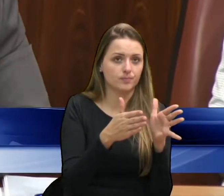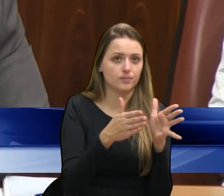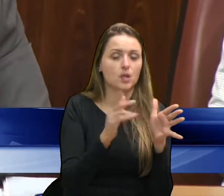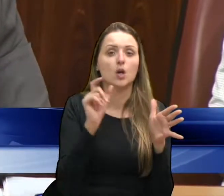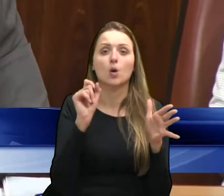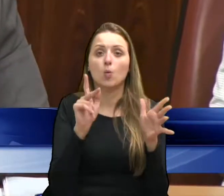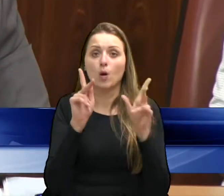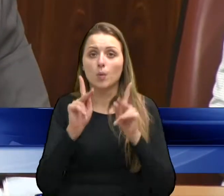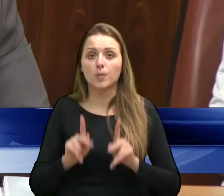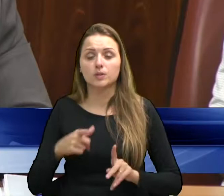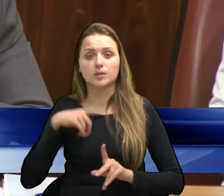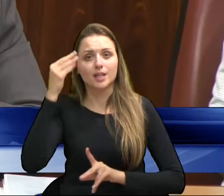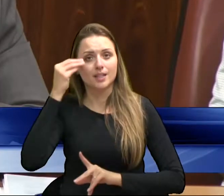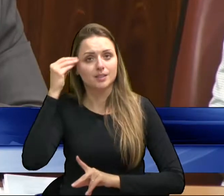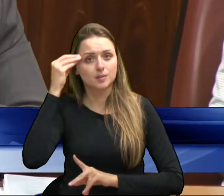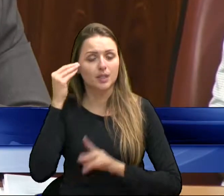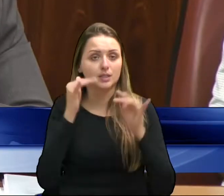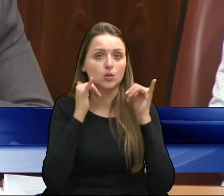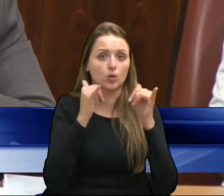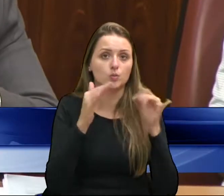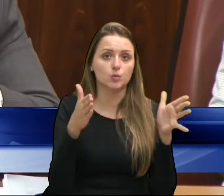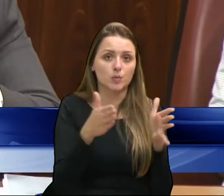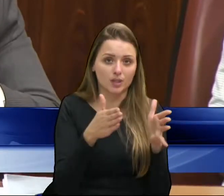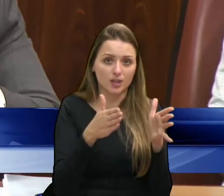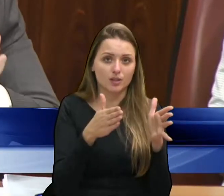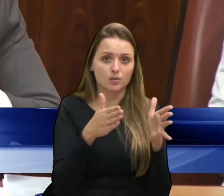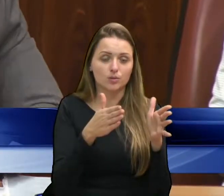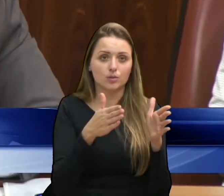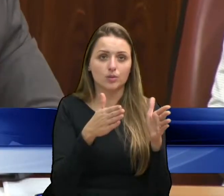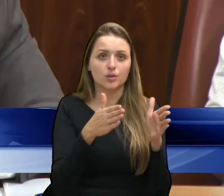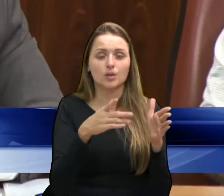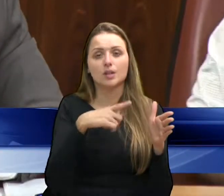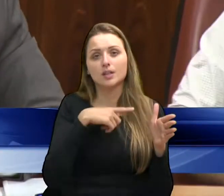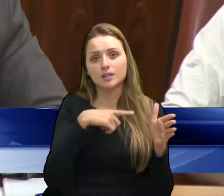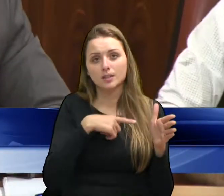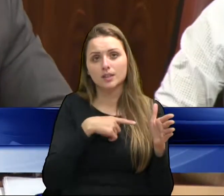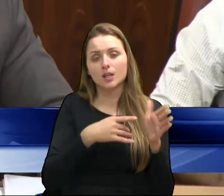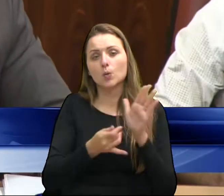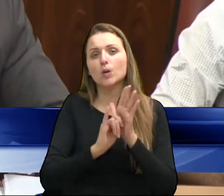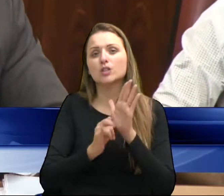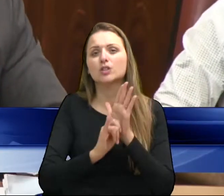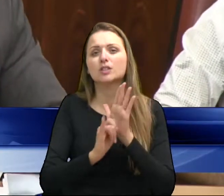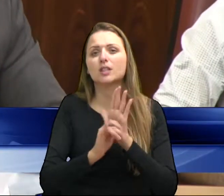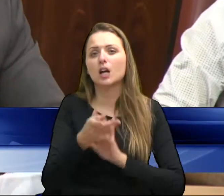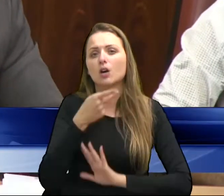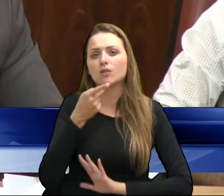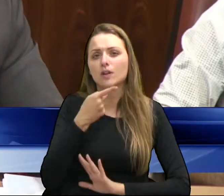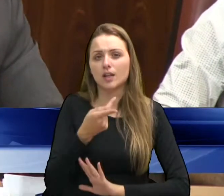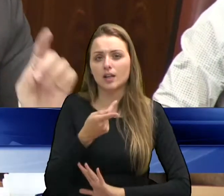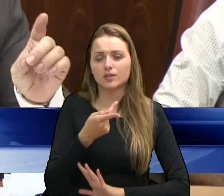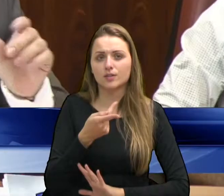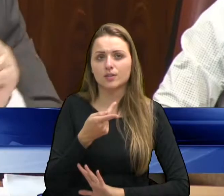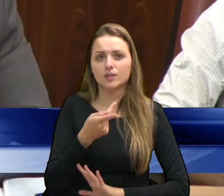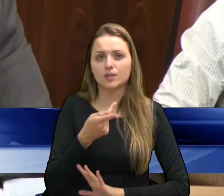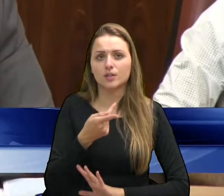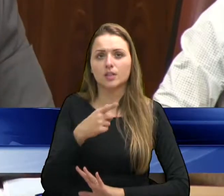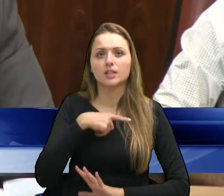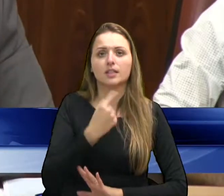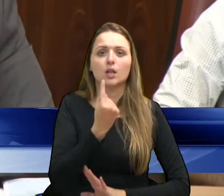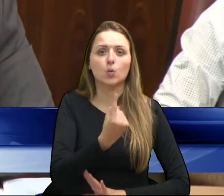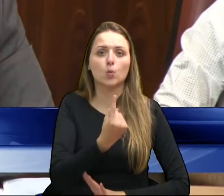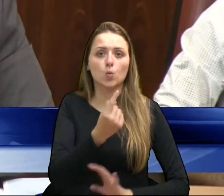tem experiência de taxa-lotação tem, segundo o edital, era exatamente nesses moldes. Tem um ponto.